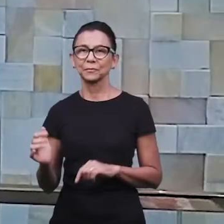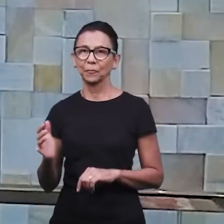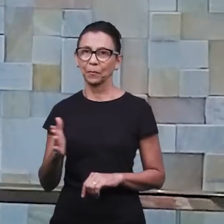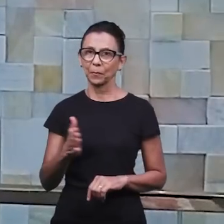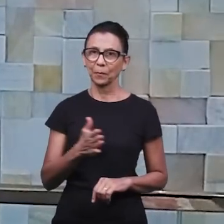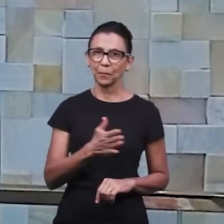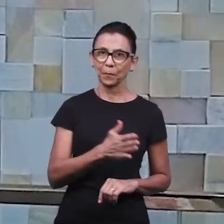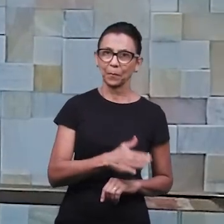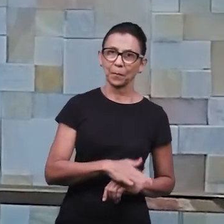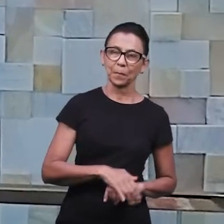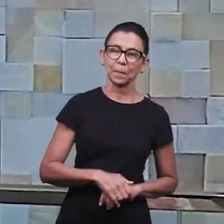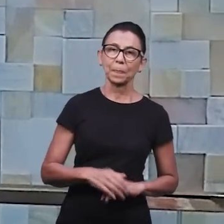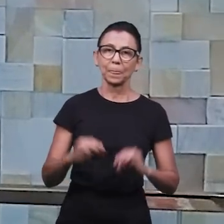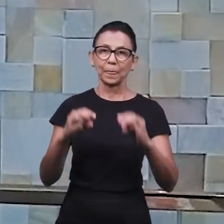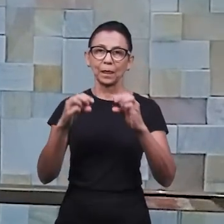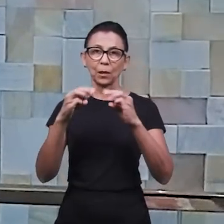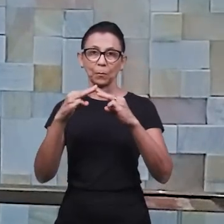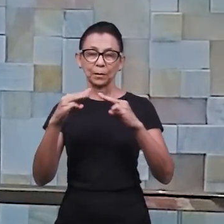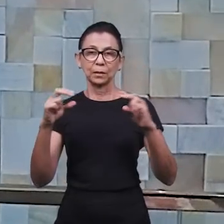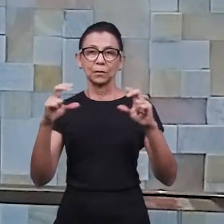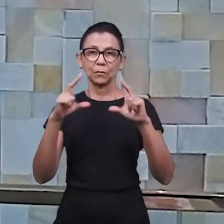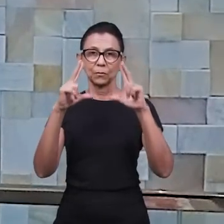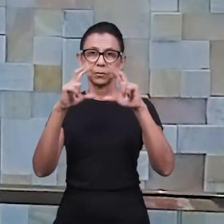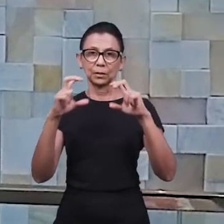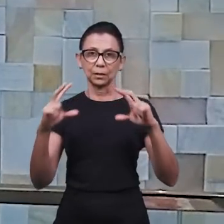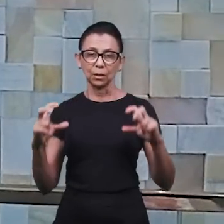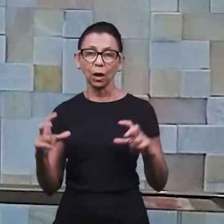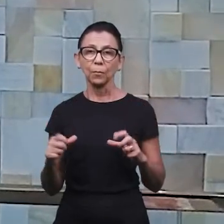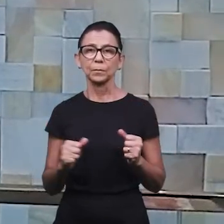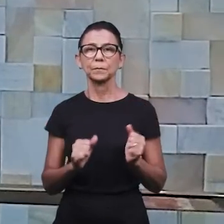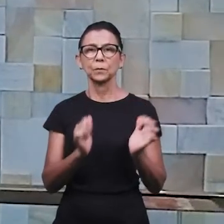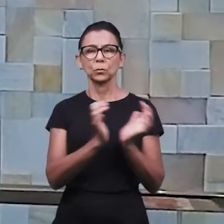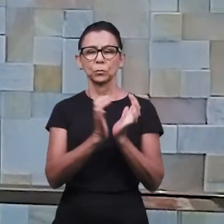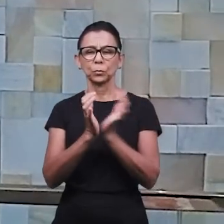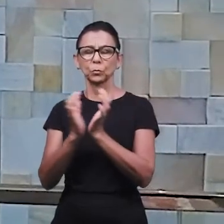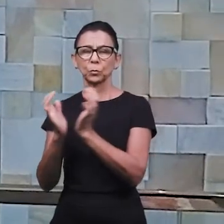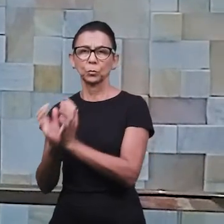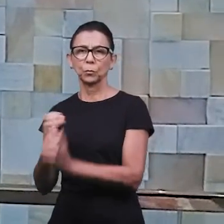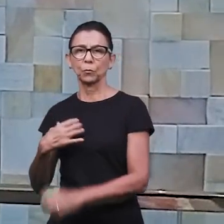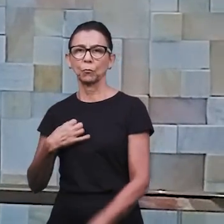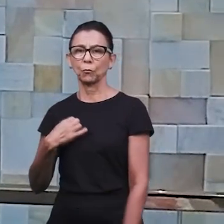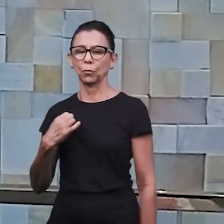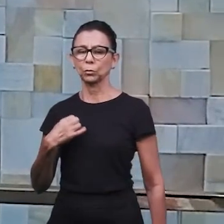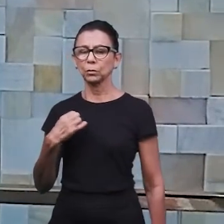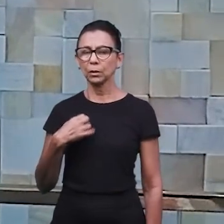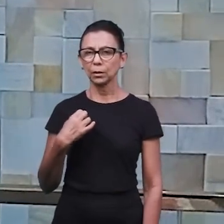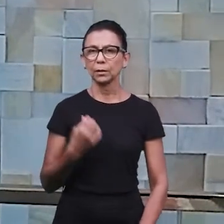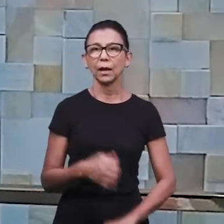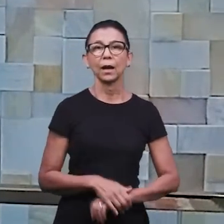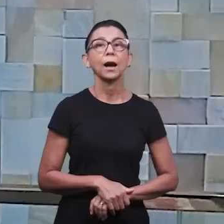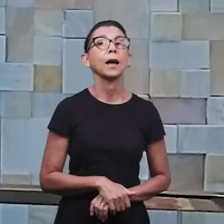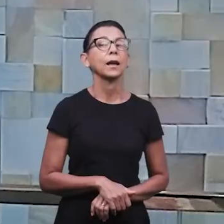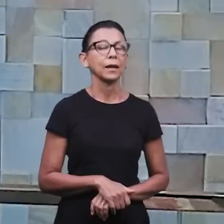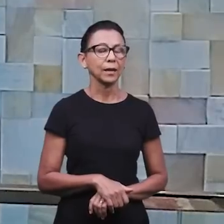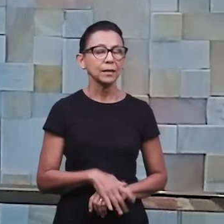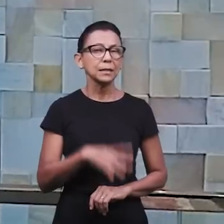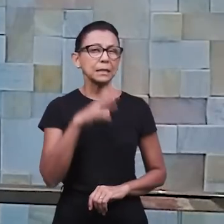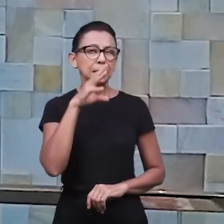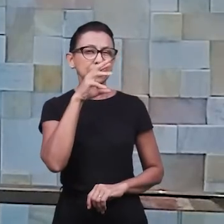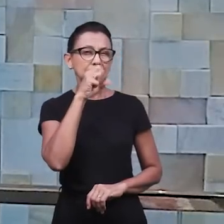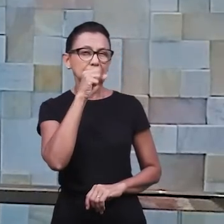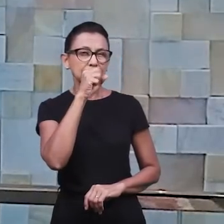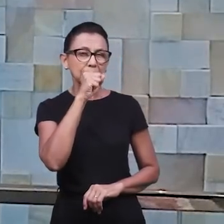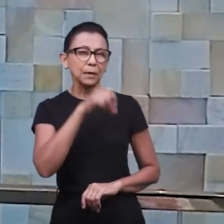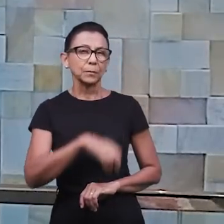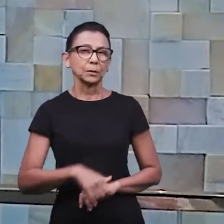No Manaim de Florianópolis, há vários grupos de trabalhos voluntários. Neste sábado, irmãos deixaram uma mensagem para